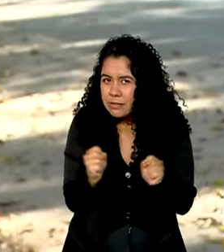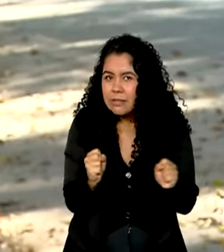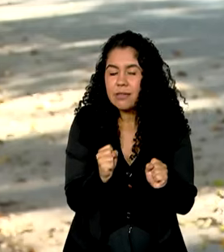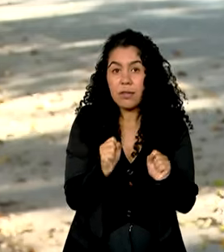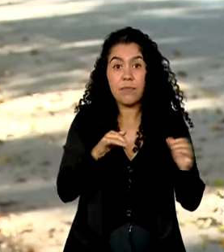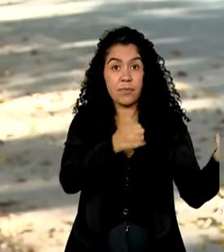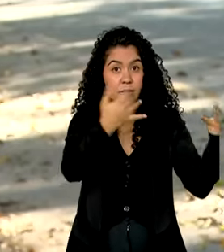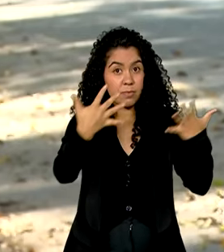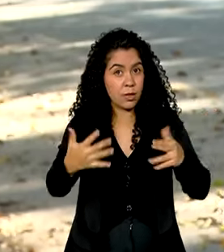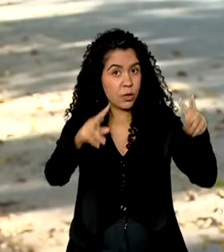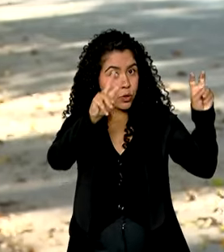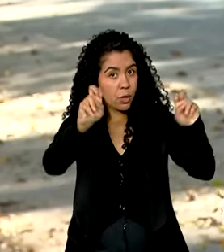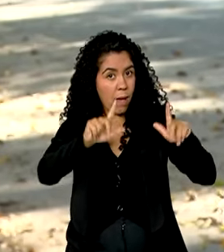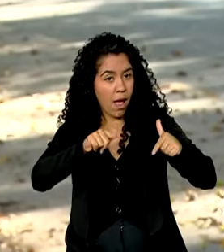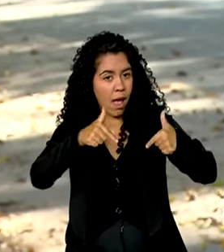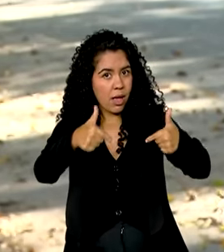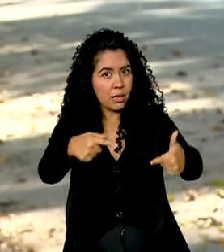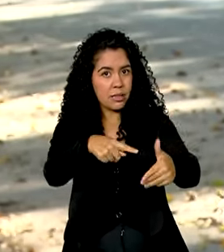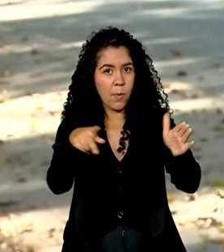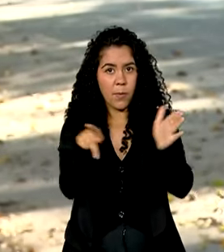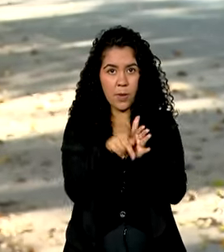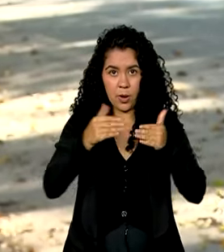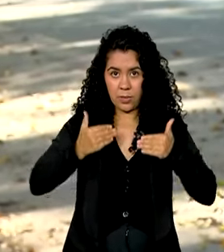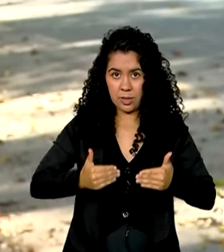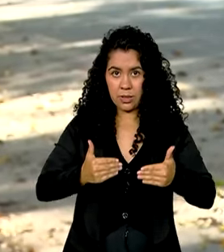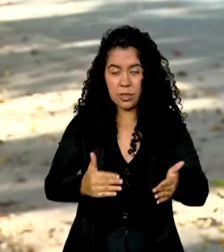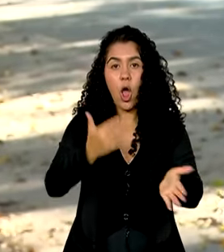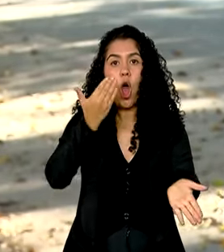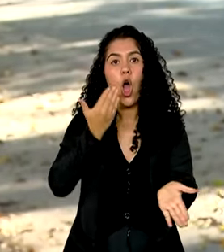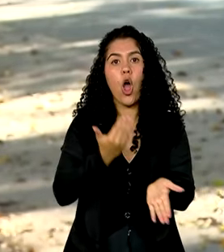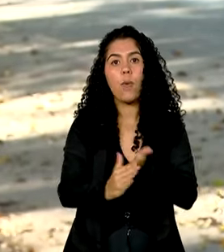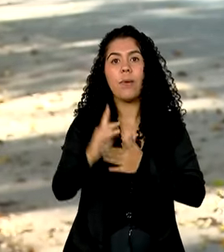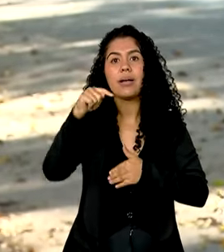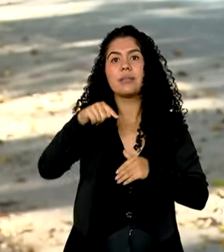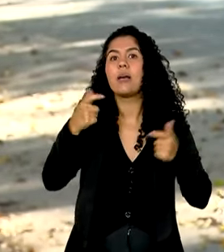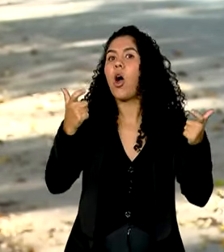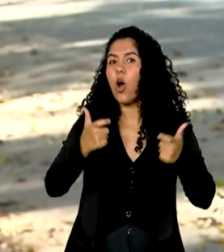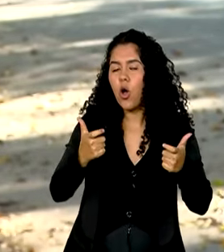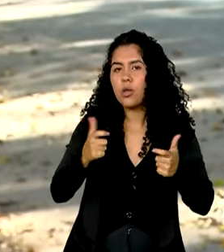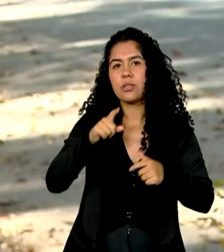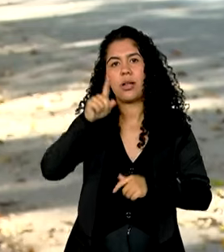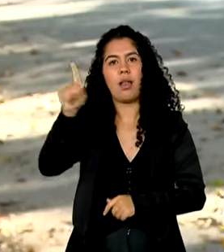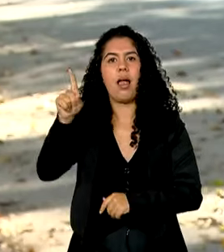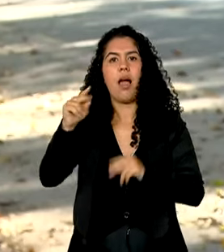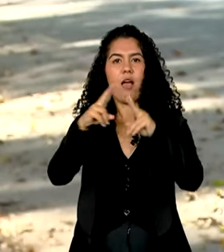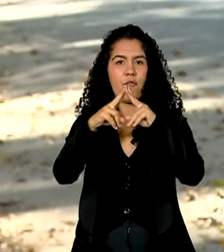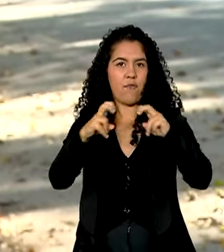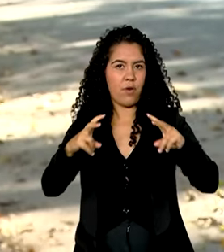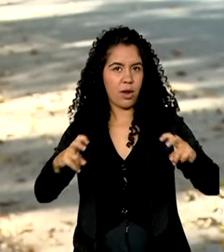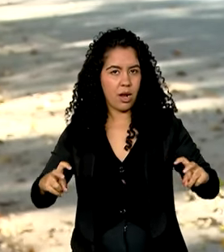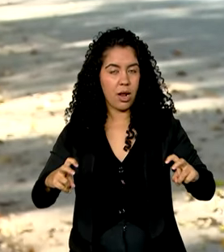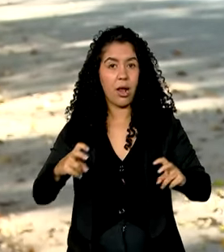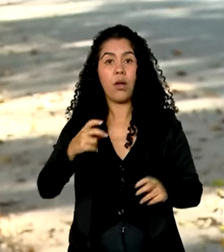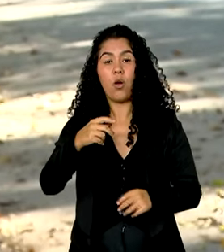dessa iniciativa, ela começa neste ano em Florianópolis. O governo federal vai destinar